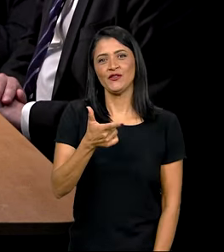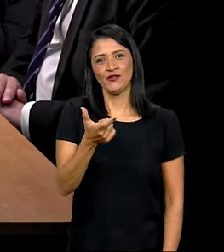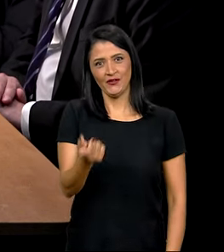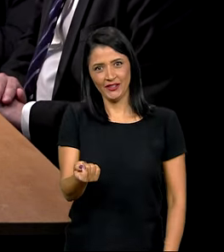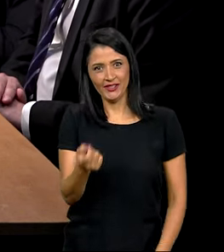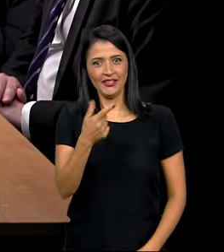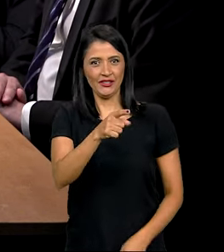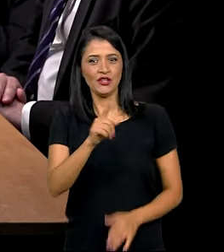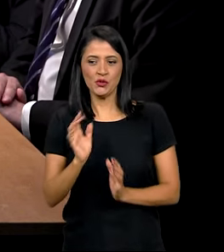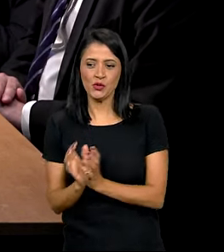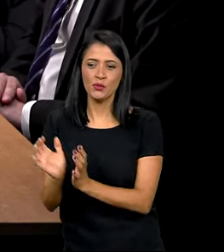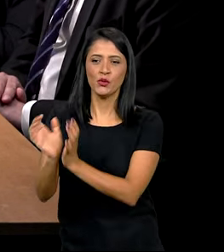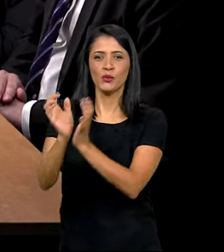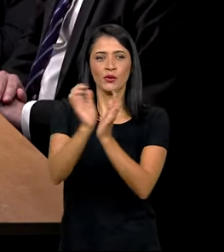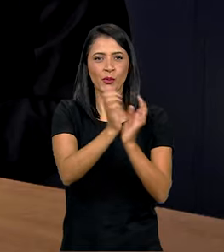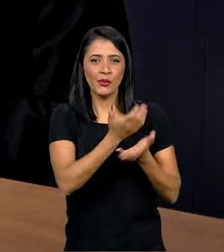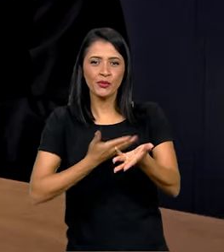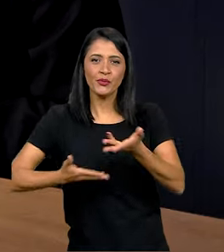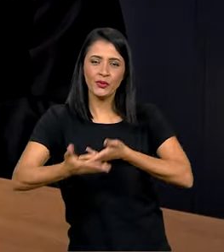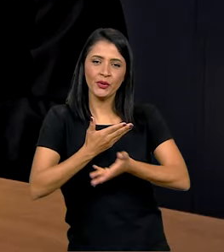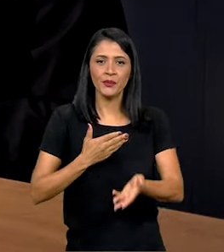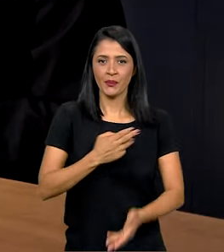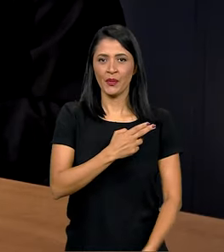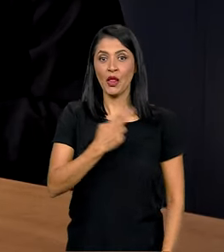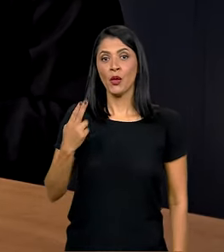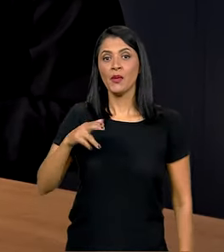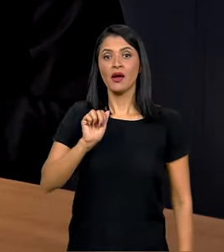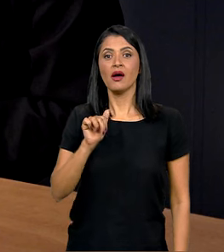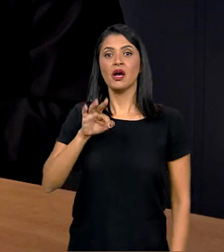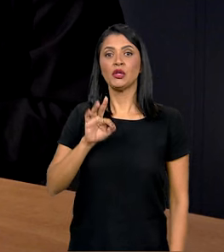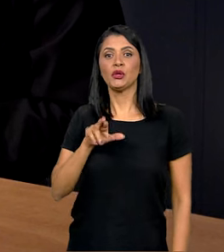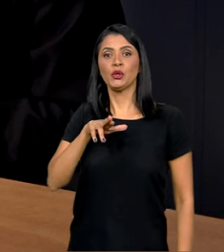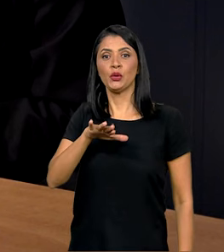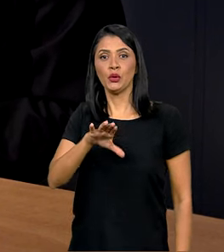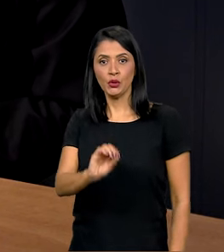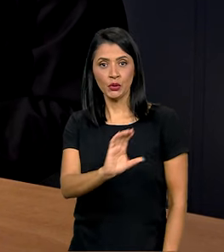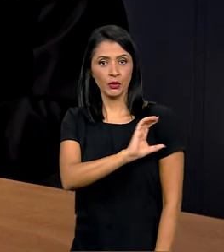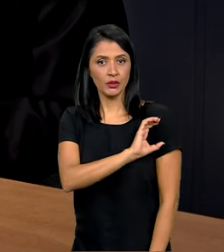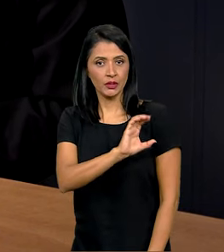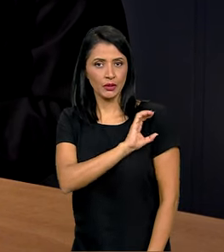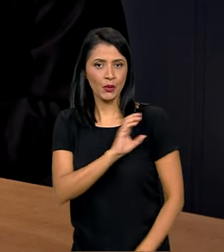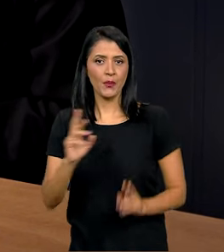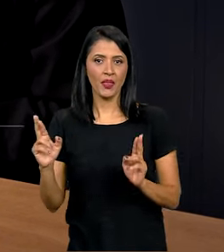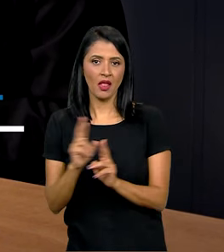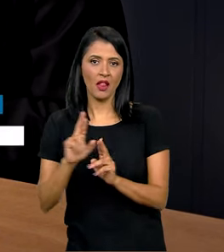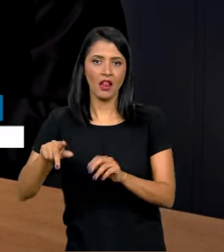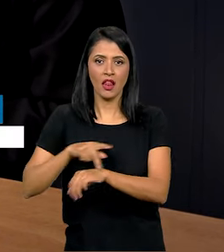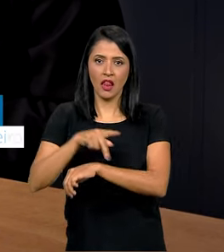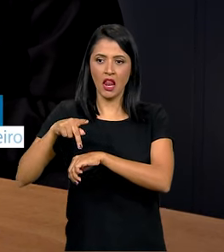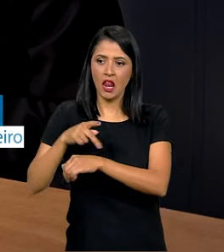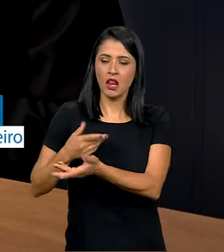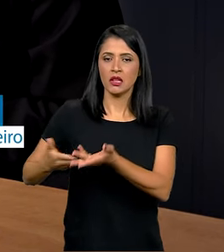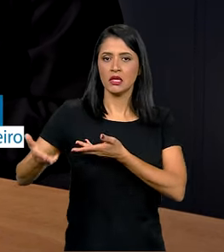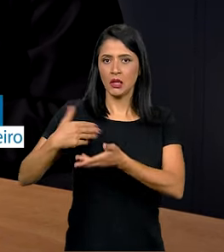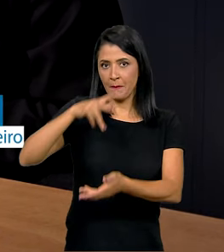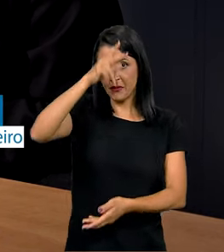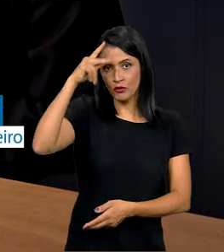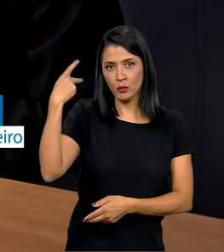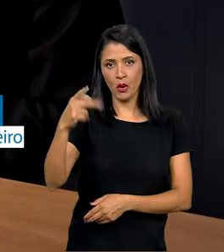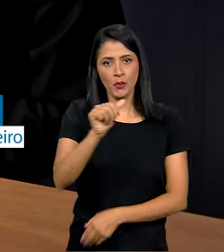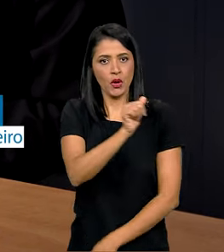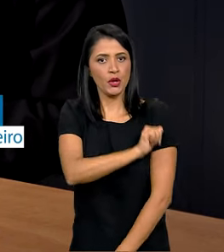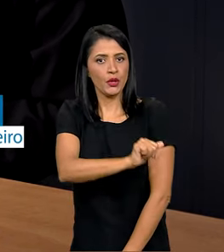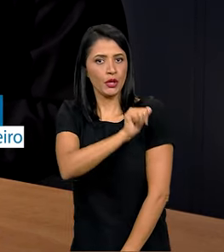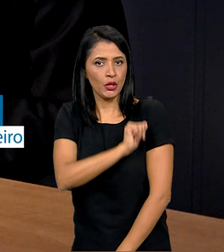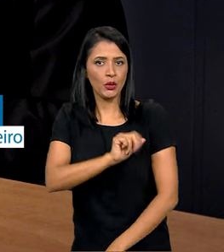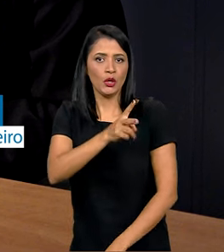G20 e seus grupos de engajamento eu sou Antônio Mariano atualmente coordenador de relações internacionais da prefeitura do Rio